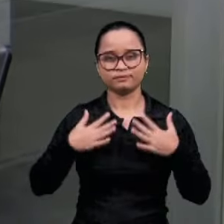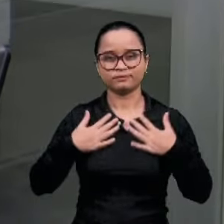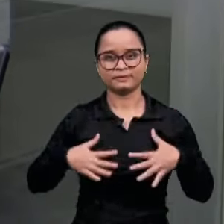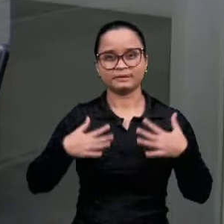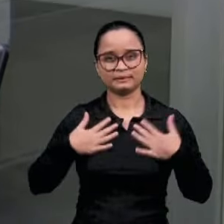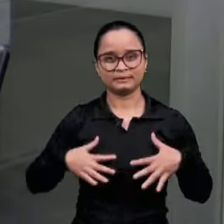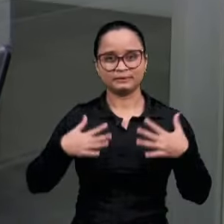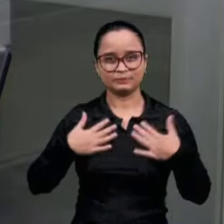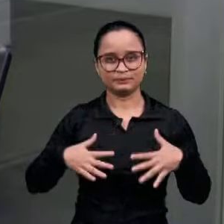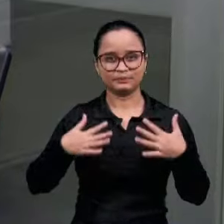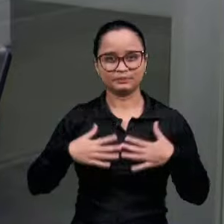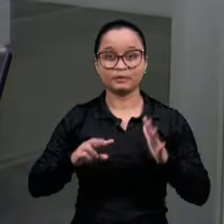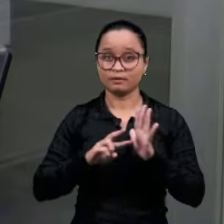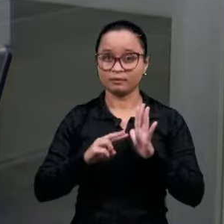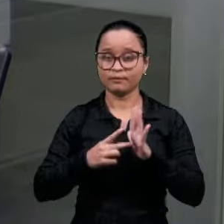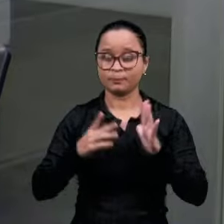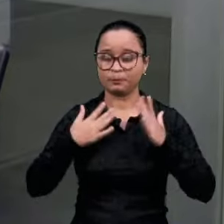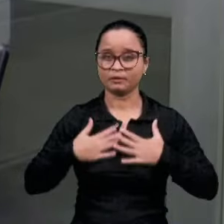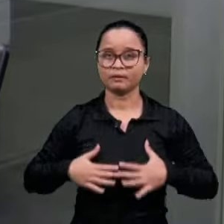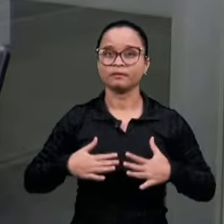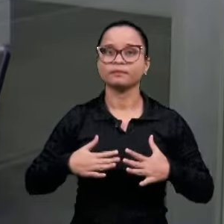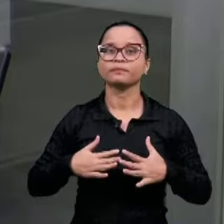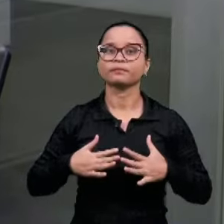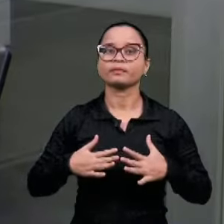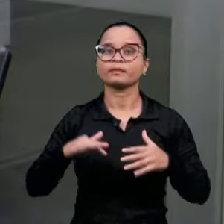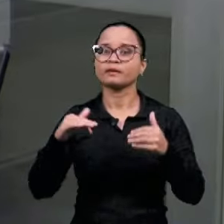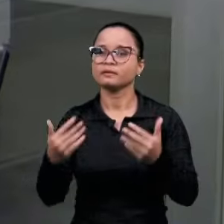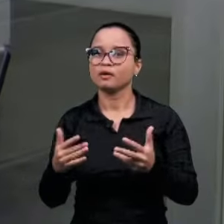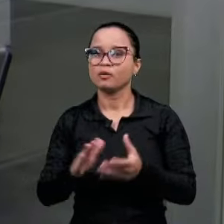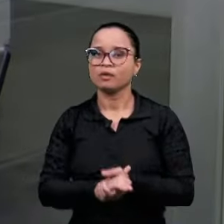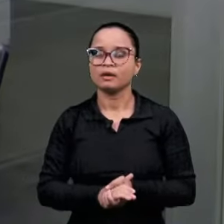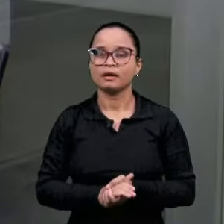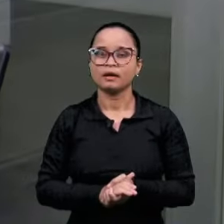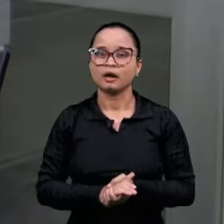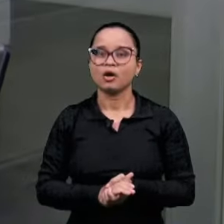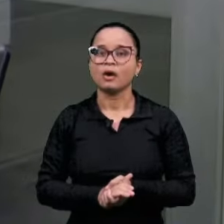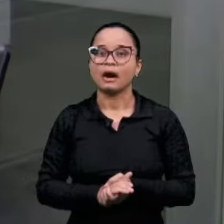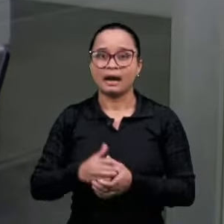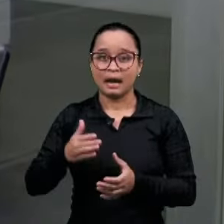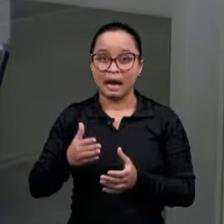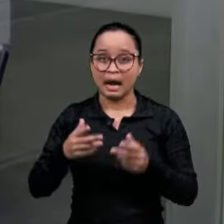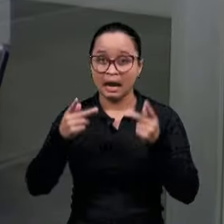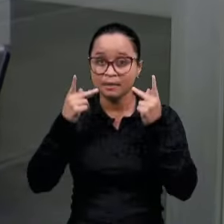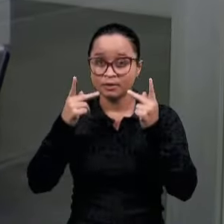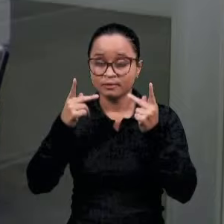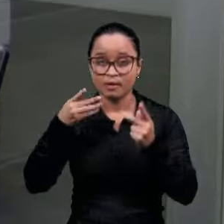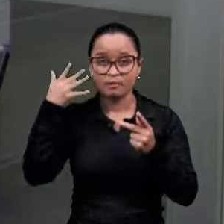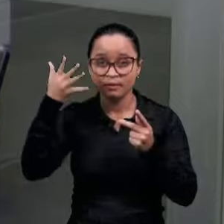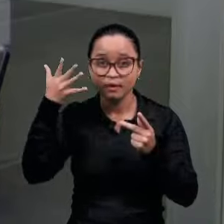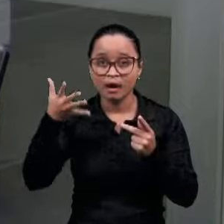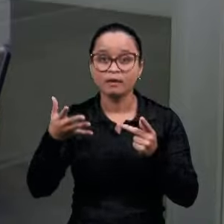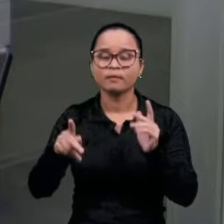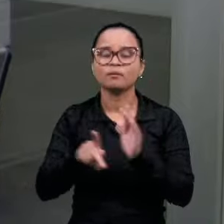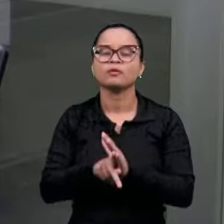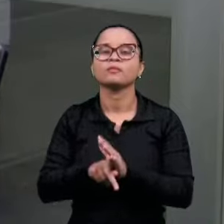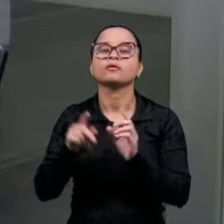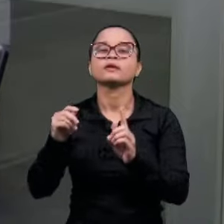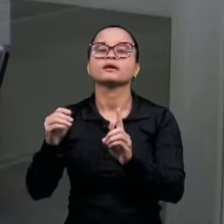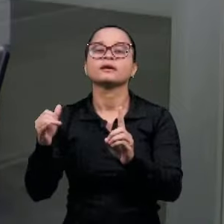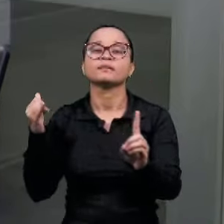A mensagem vai gerar em cima disso, desse descanso que o Senhor profetizou lá na